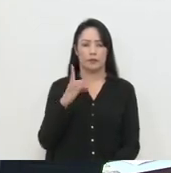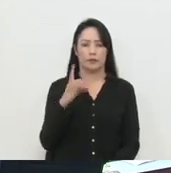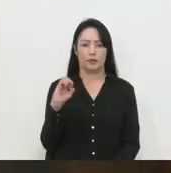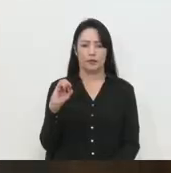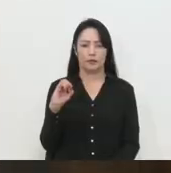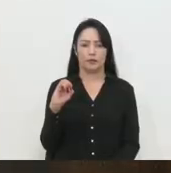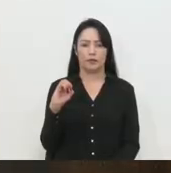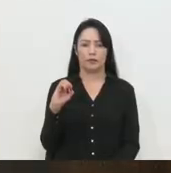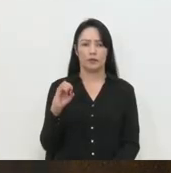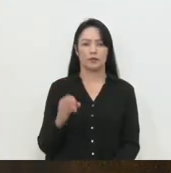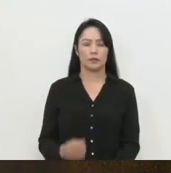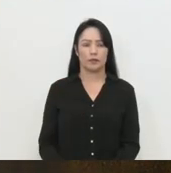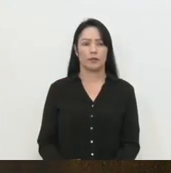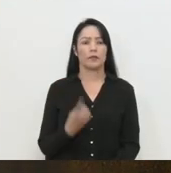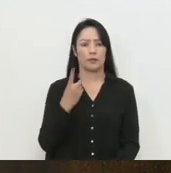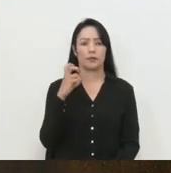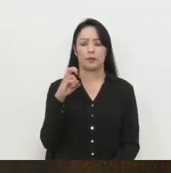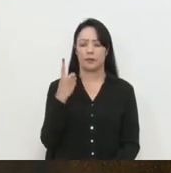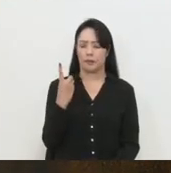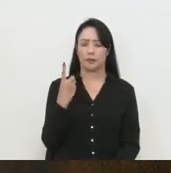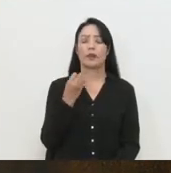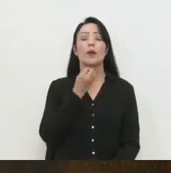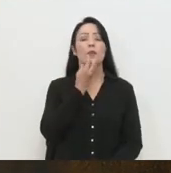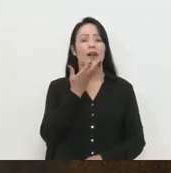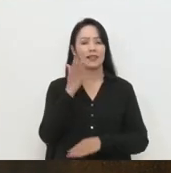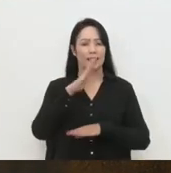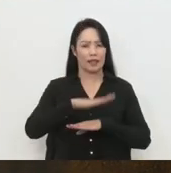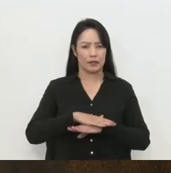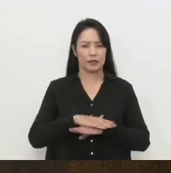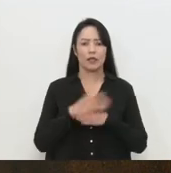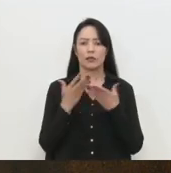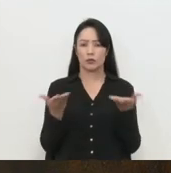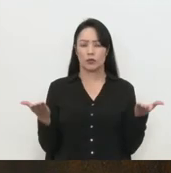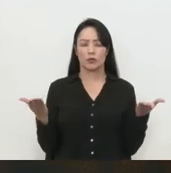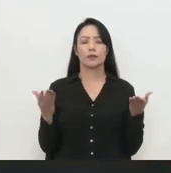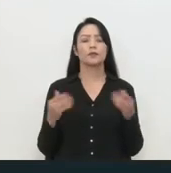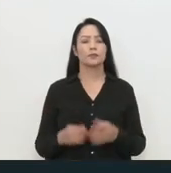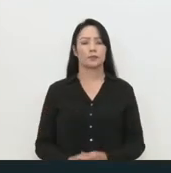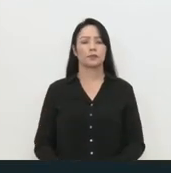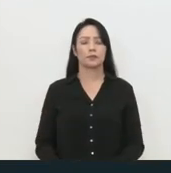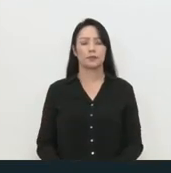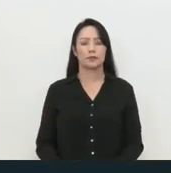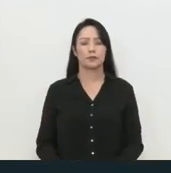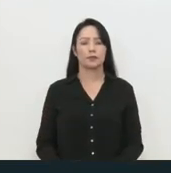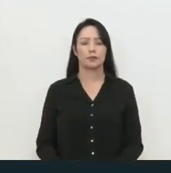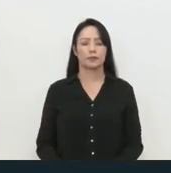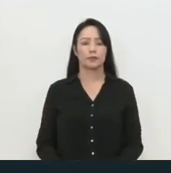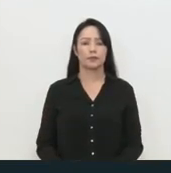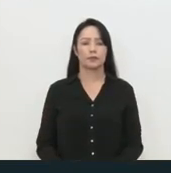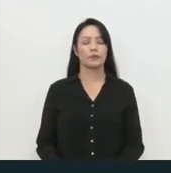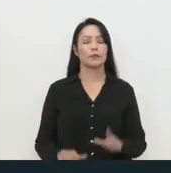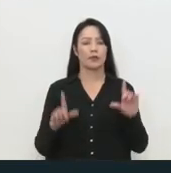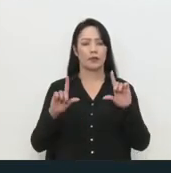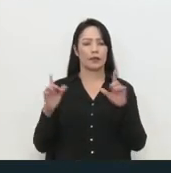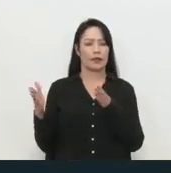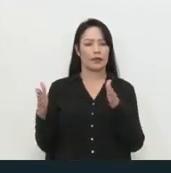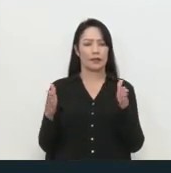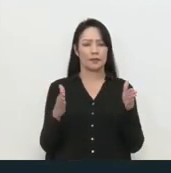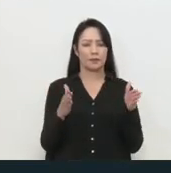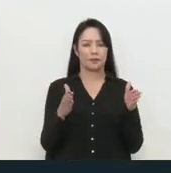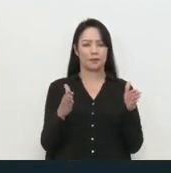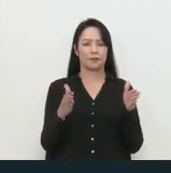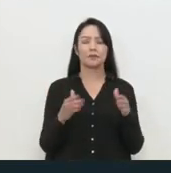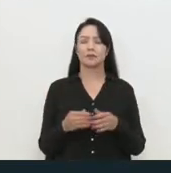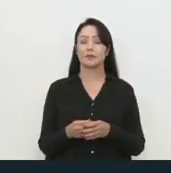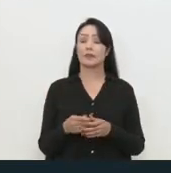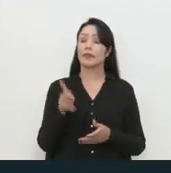senhor presidente Boa tarde Boa tarde nobres pares senhoras e senhores que nos assistem o